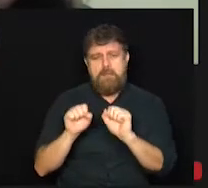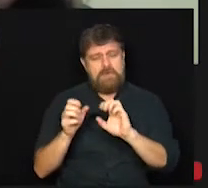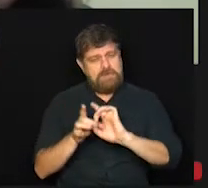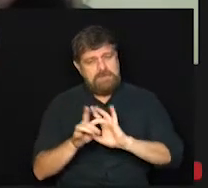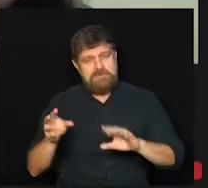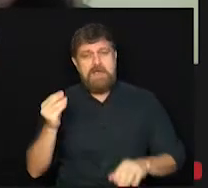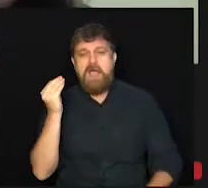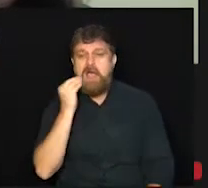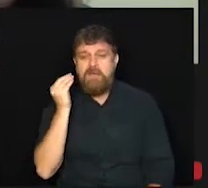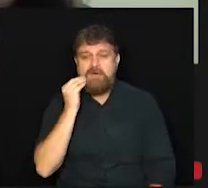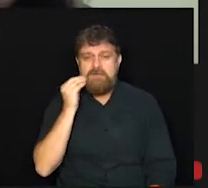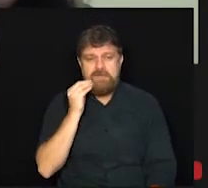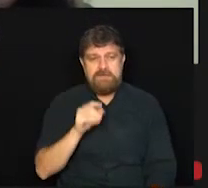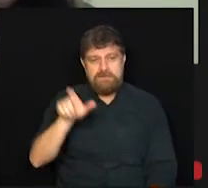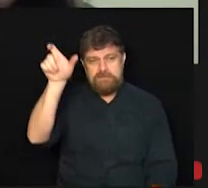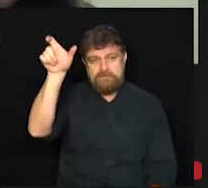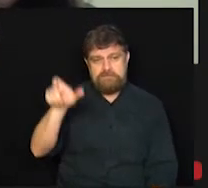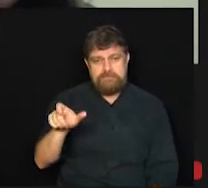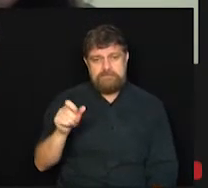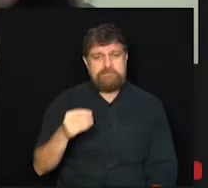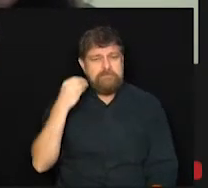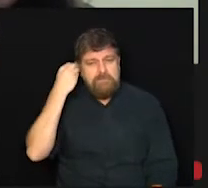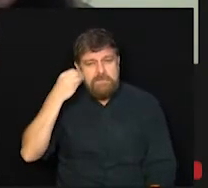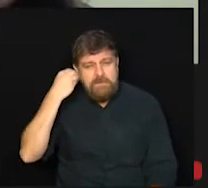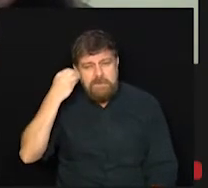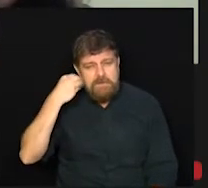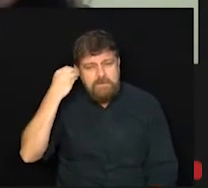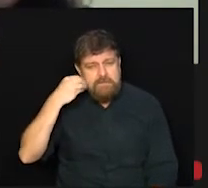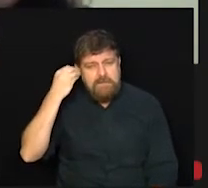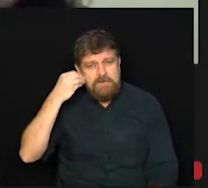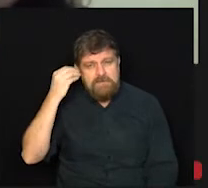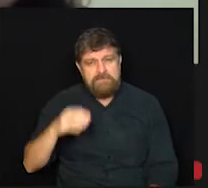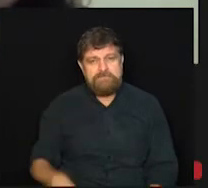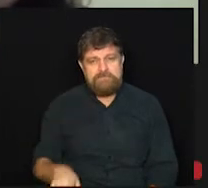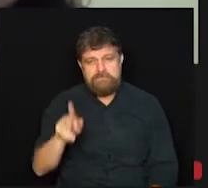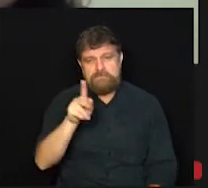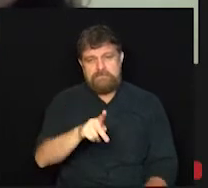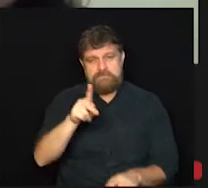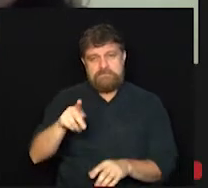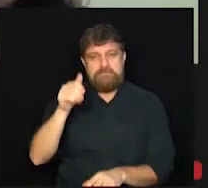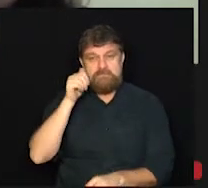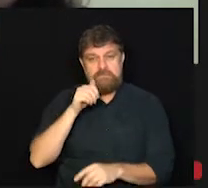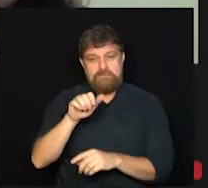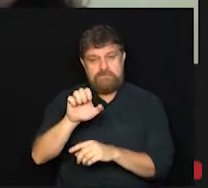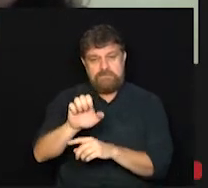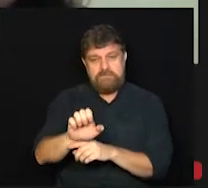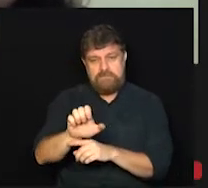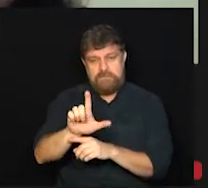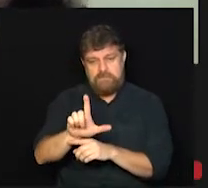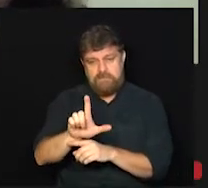aproveitar aí a experiência, a visão, né, da professora Eliana.